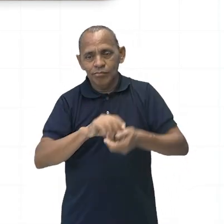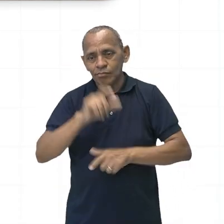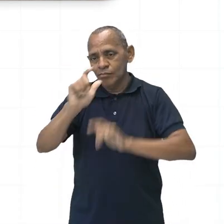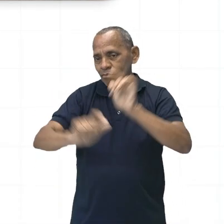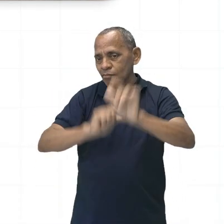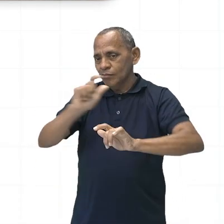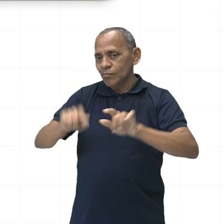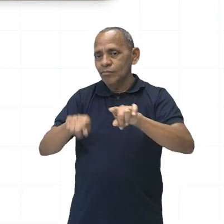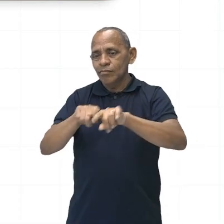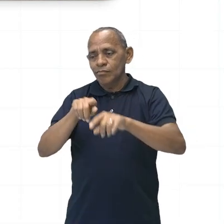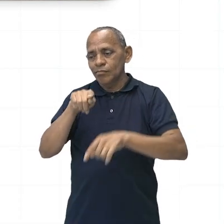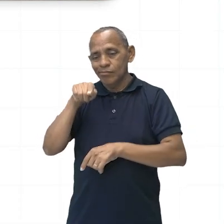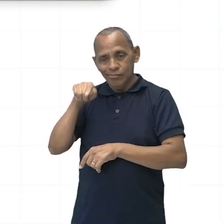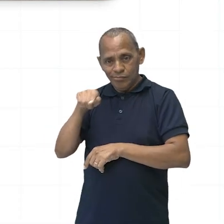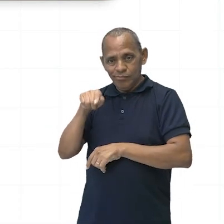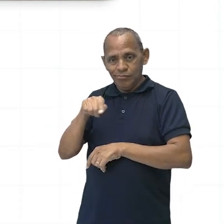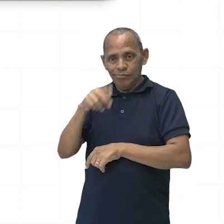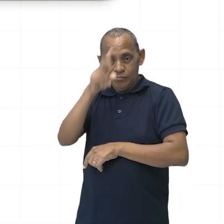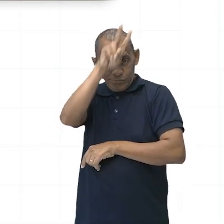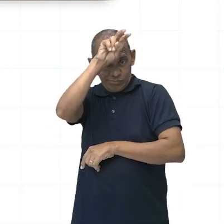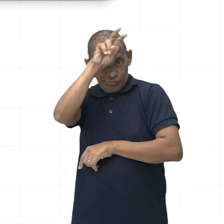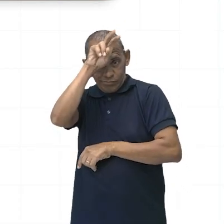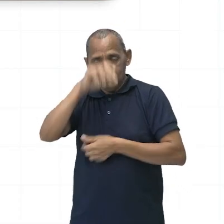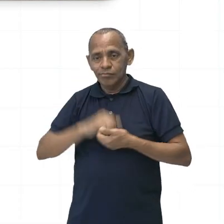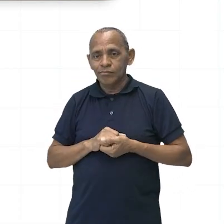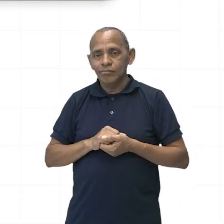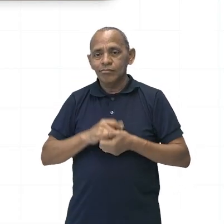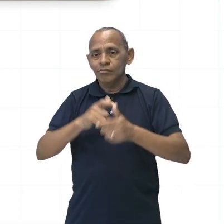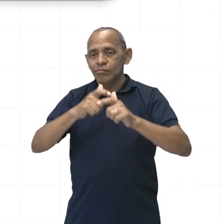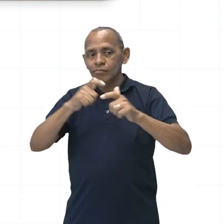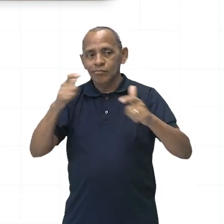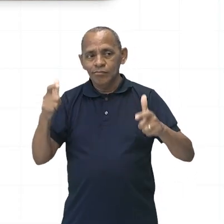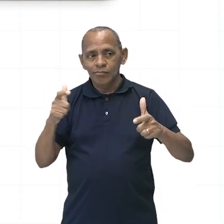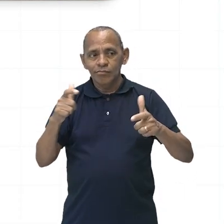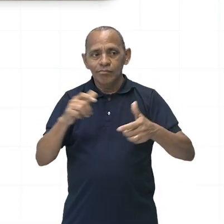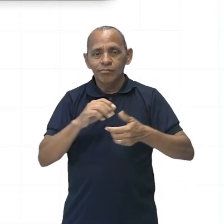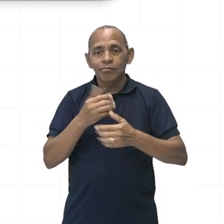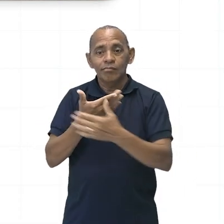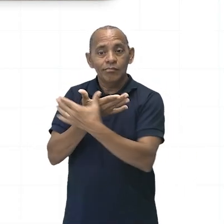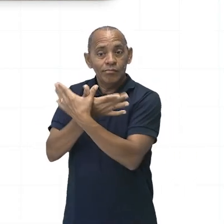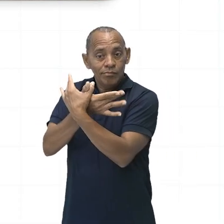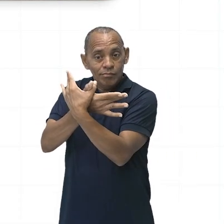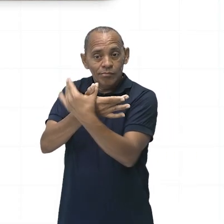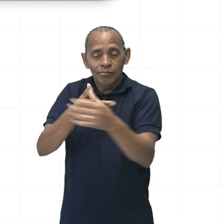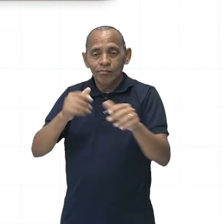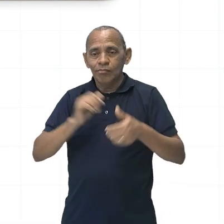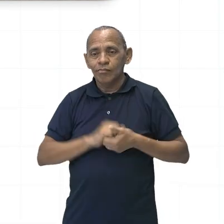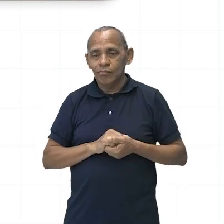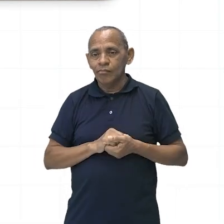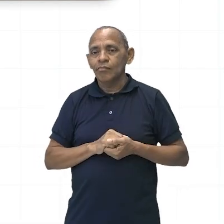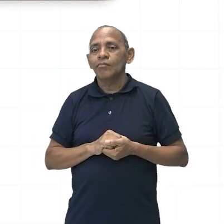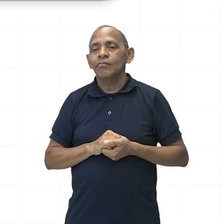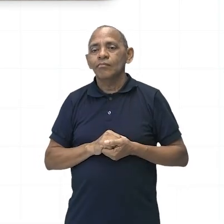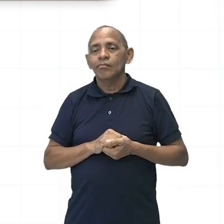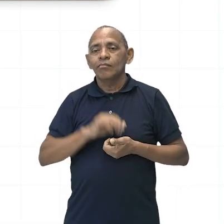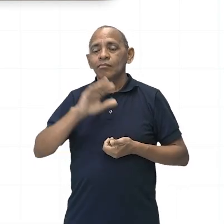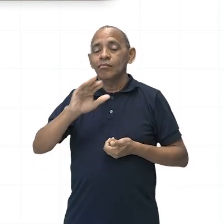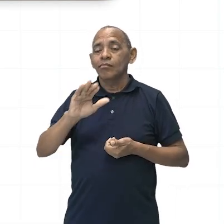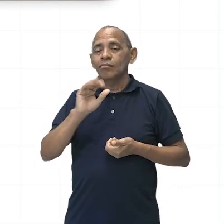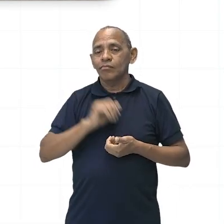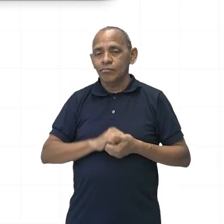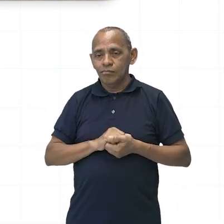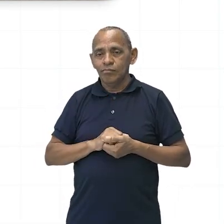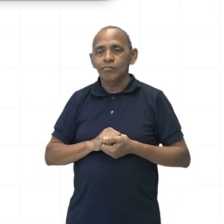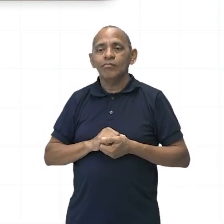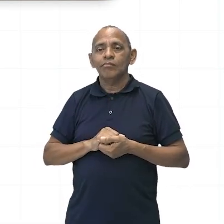dessas mariposas, a mais abundante era a variação clara. Entretanto, a poluição que ocorria